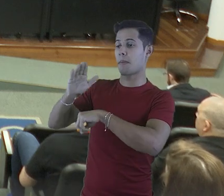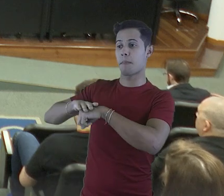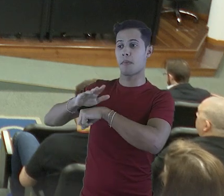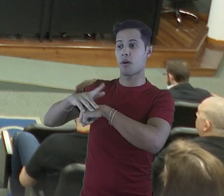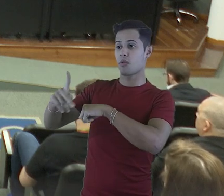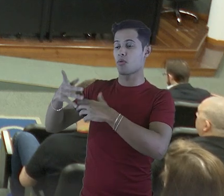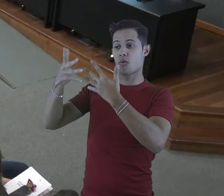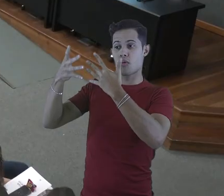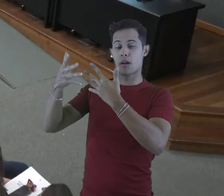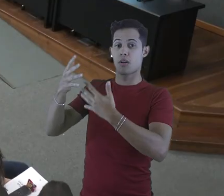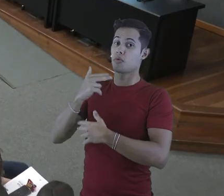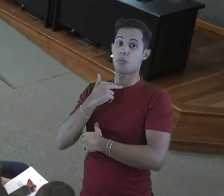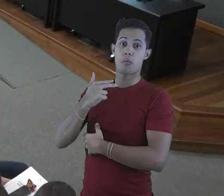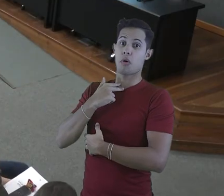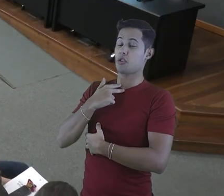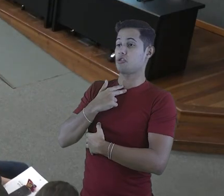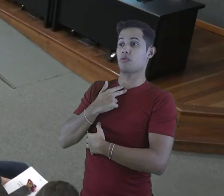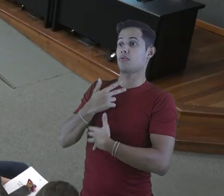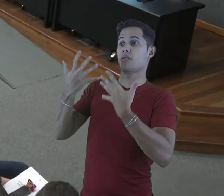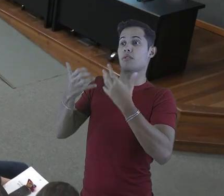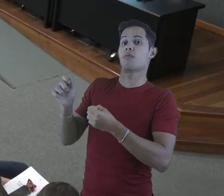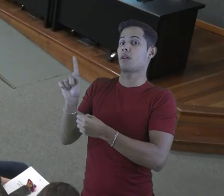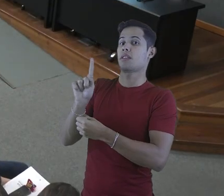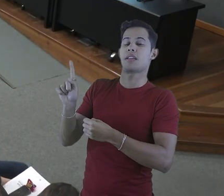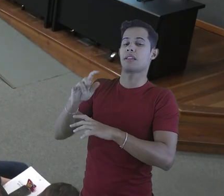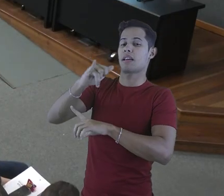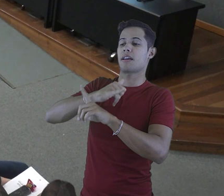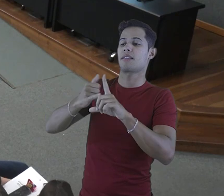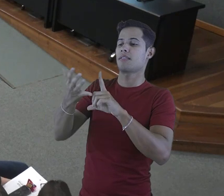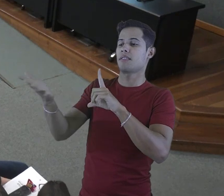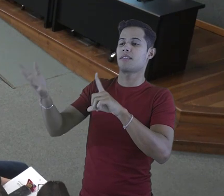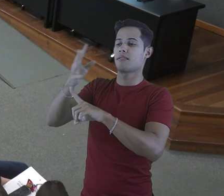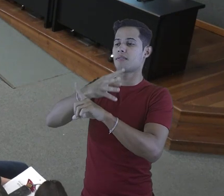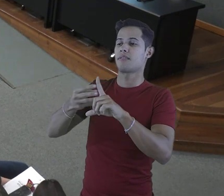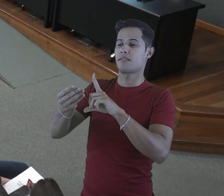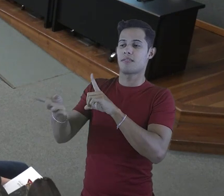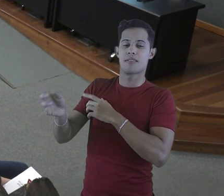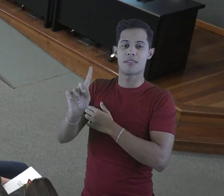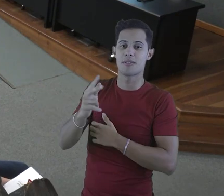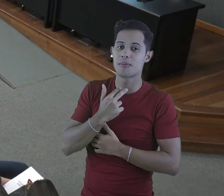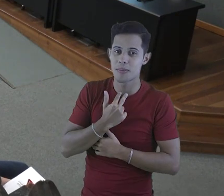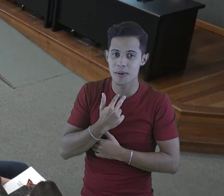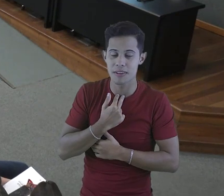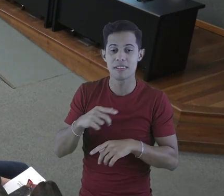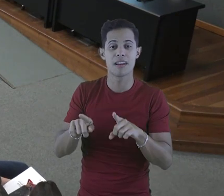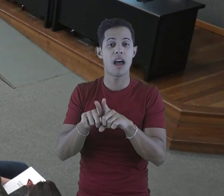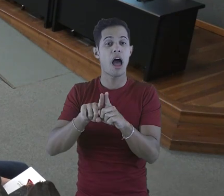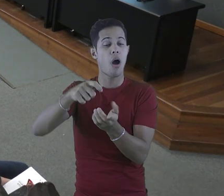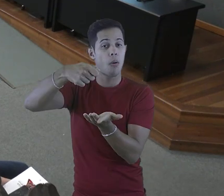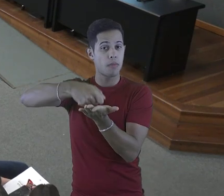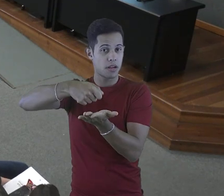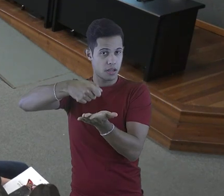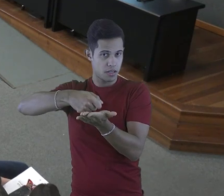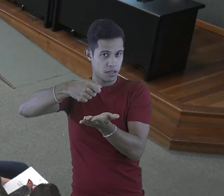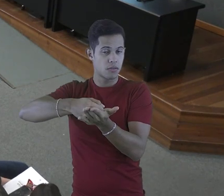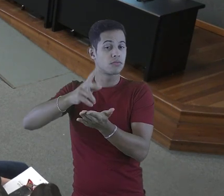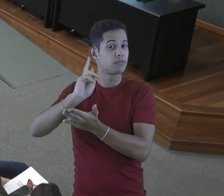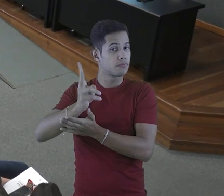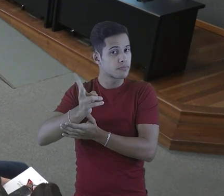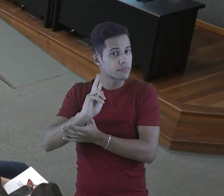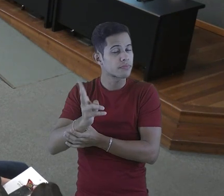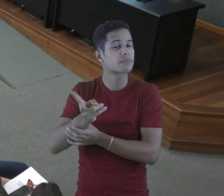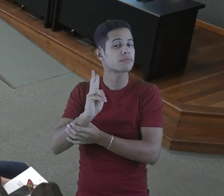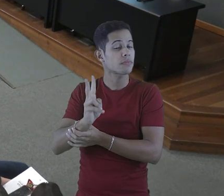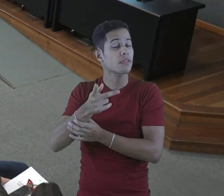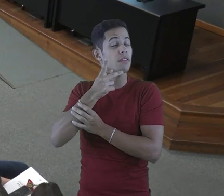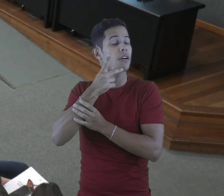né e você não pode se negar a encaminhar as informações as informações muitas vezes elas elas derivam da obrigação legal né e essa obrigação